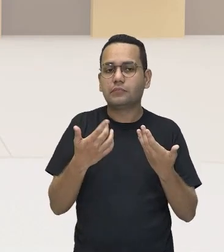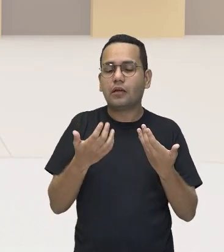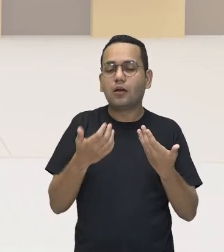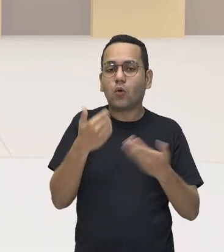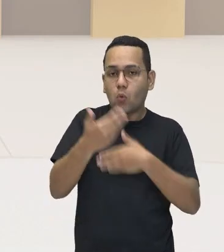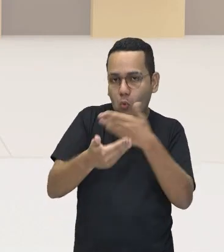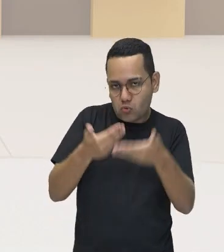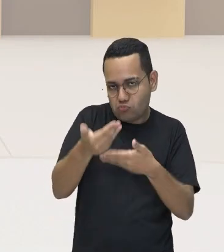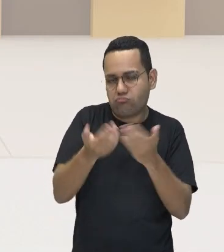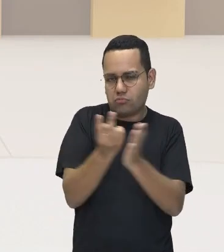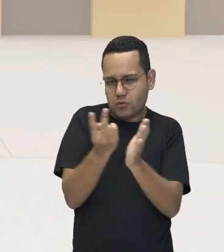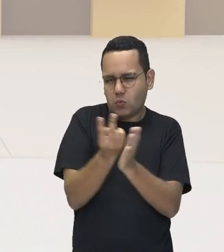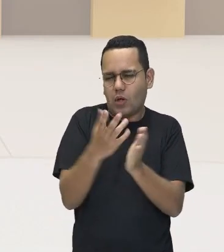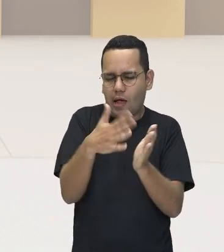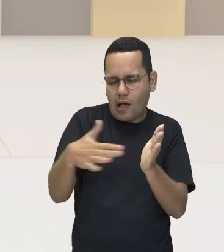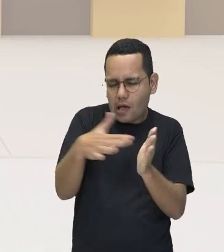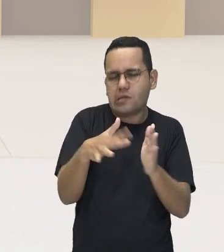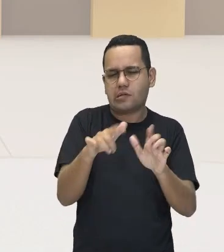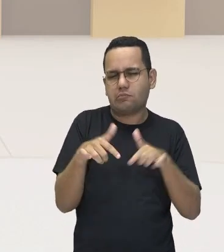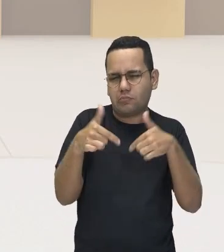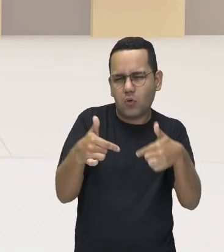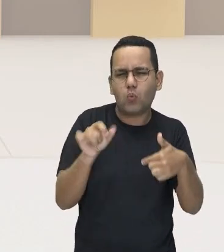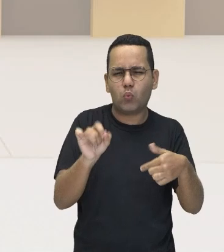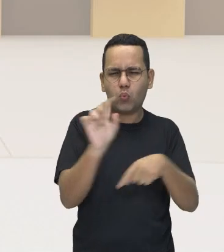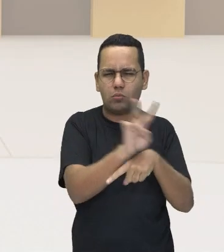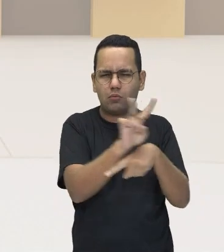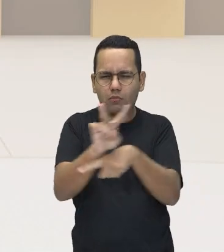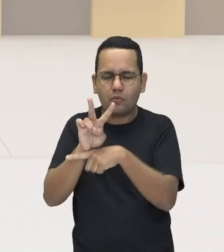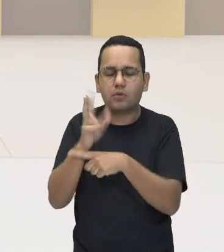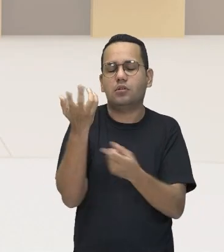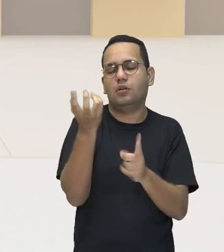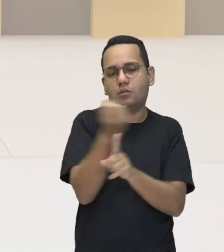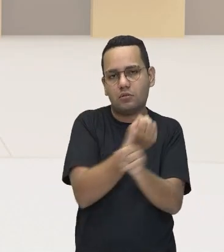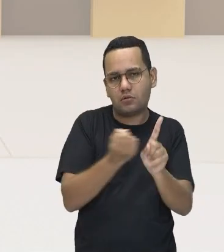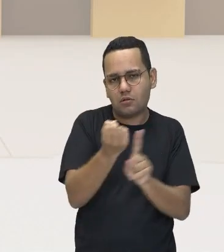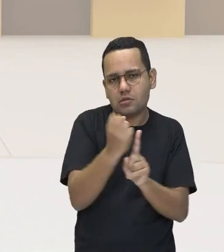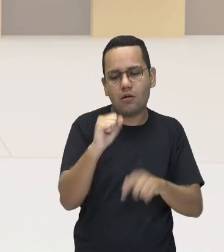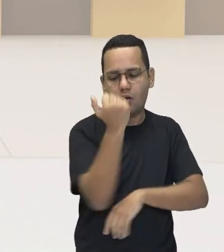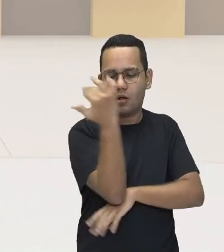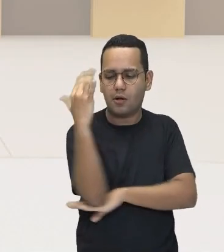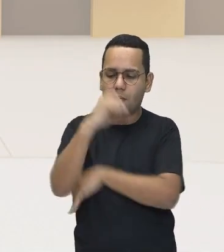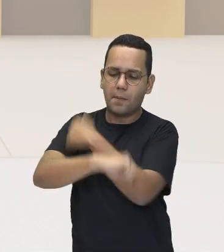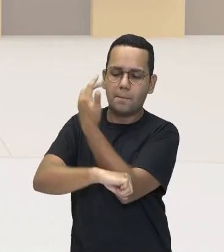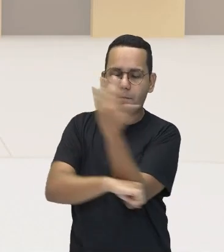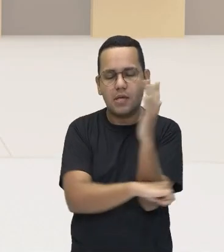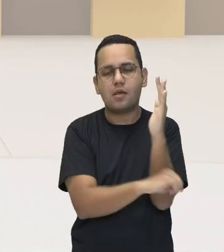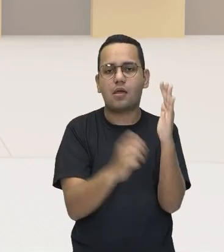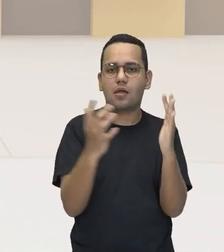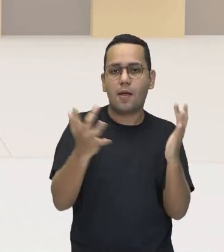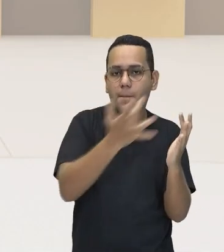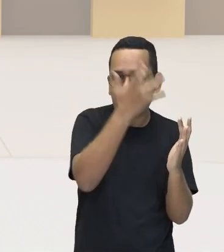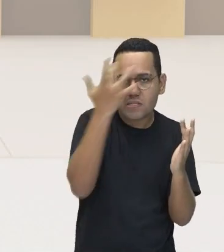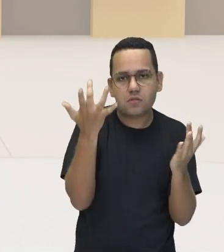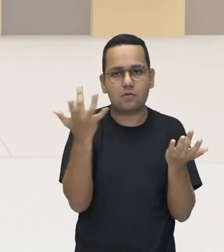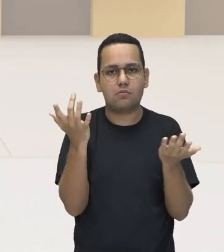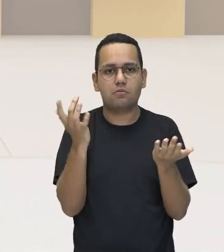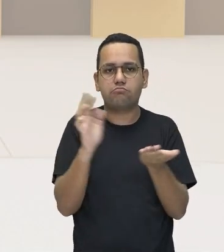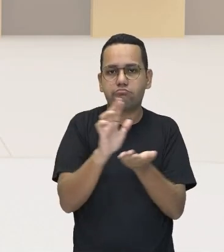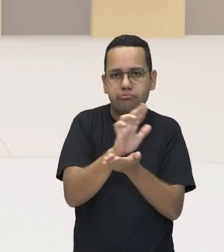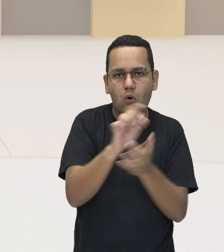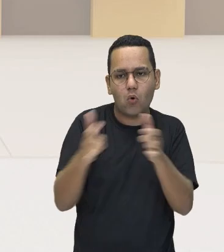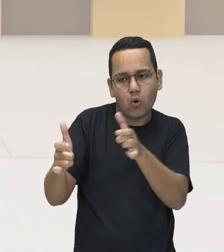vão promover aí a conservação ambiental, né? O respeito aos direitos humanos, o bem-estar dessas comunidades locais